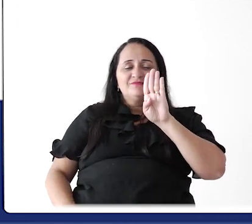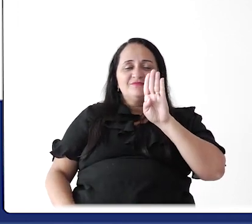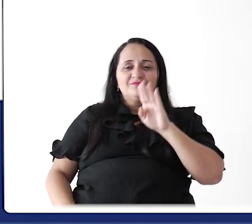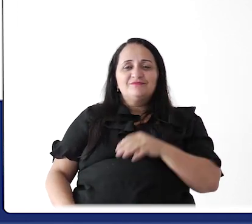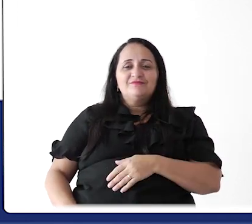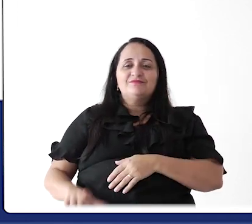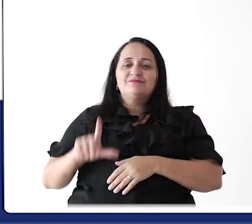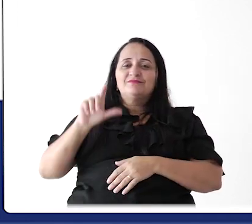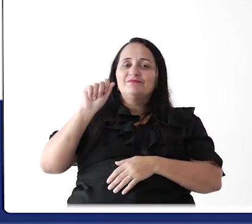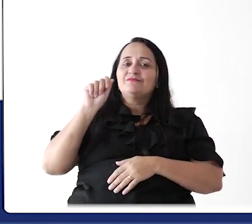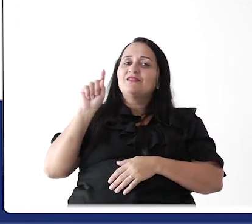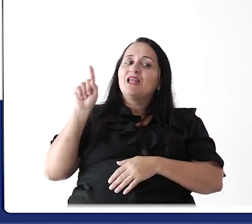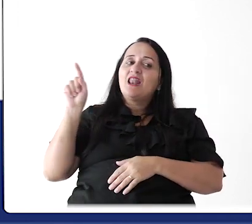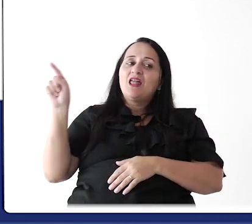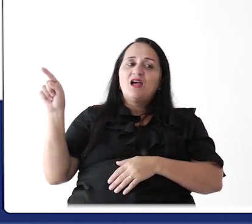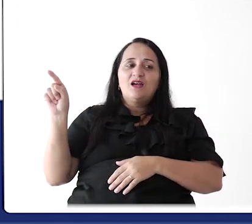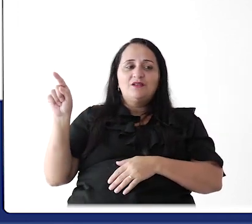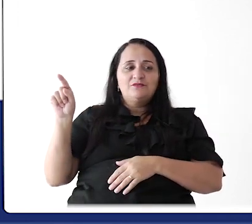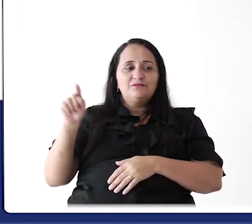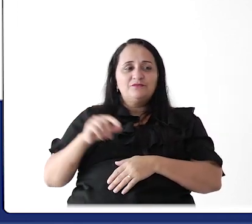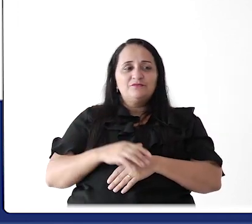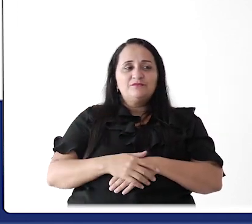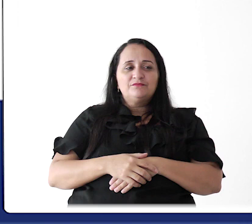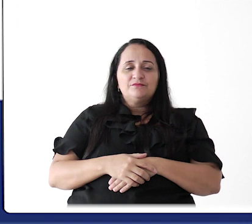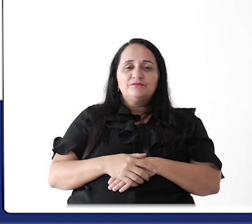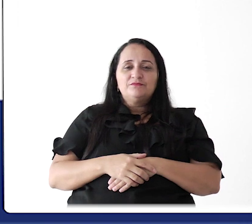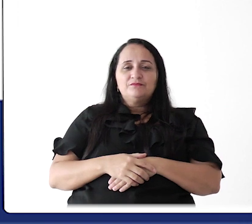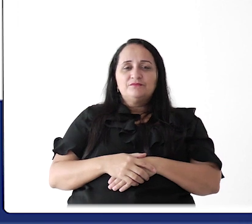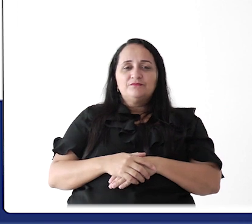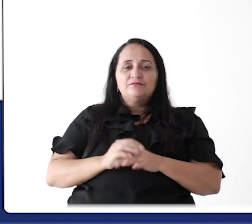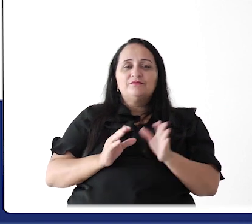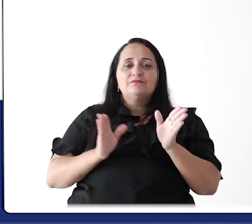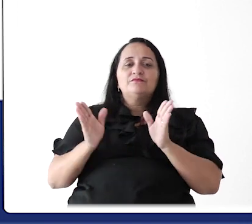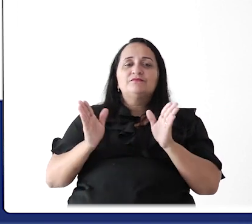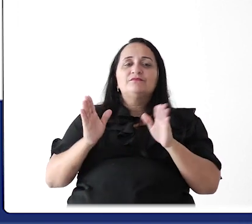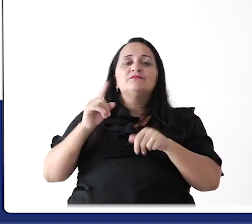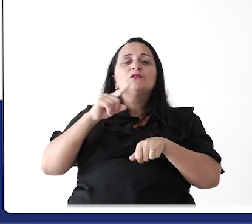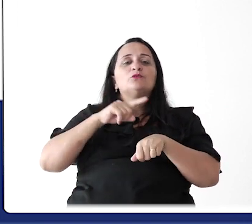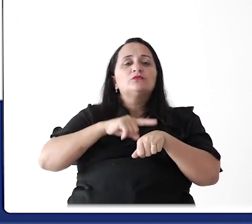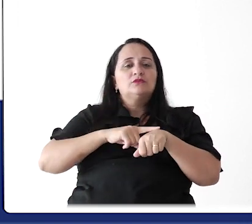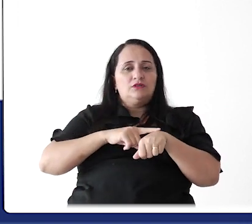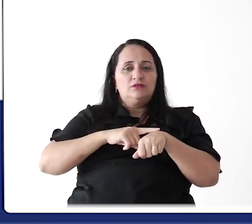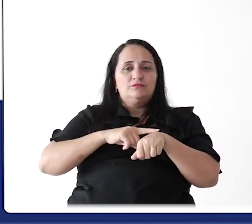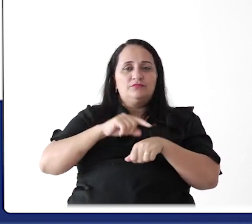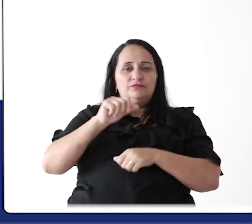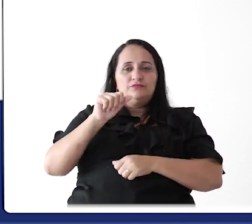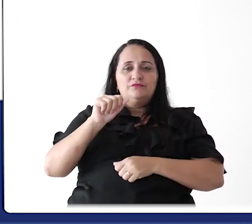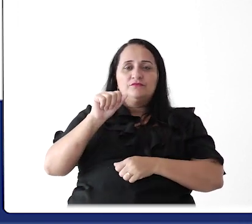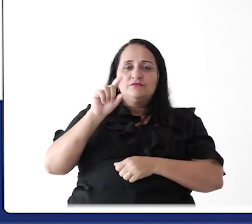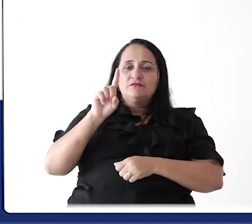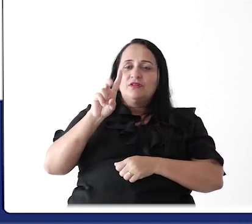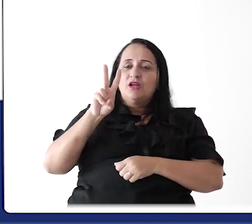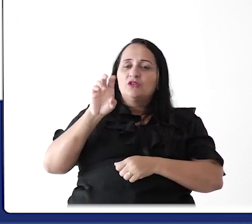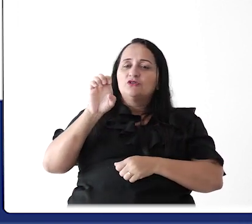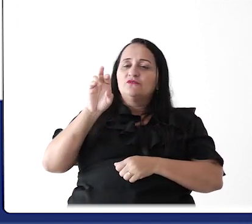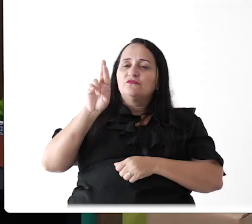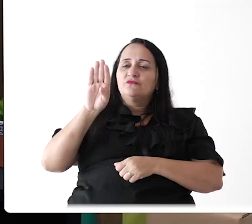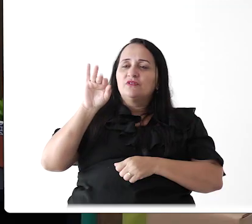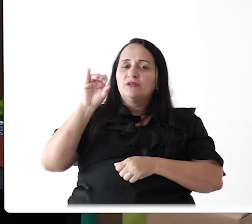Lá expressa uma relação de temporalidade, advérbio de